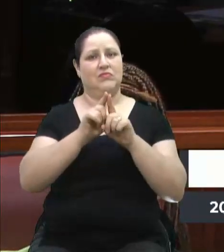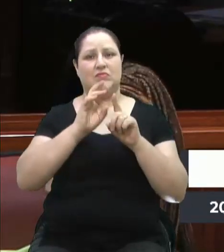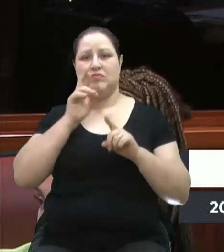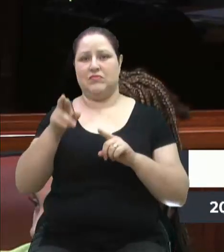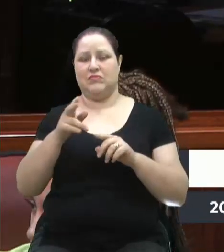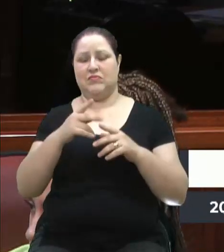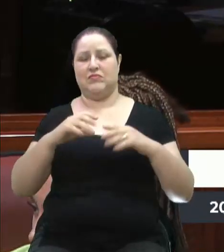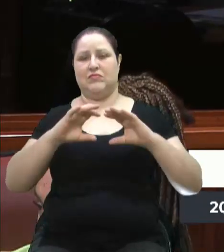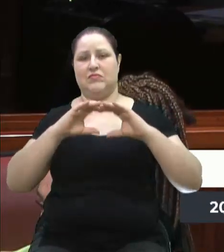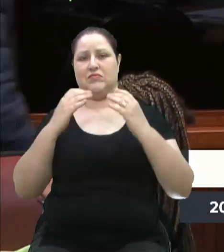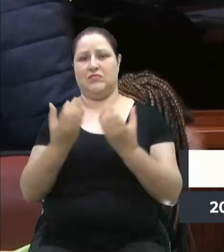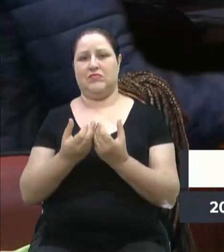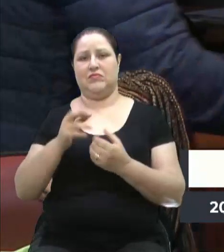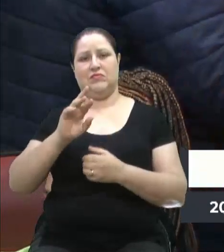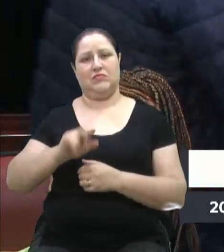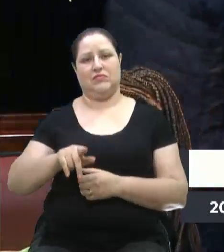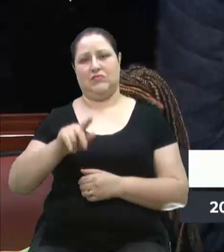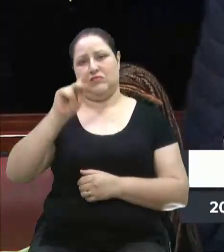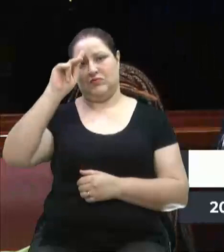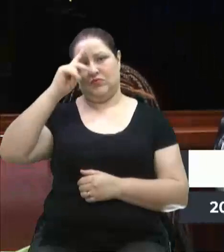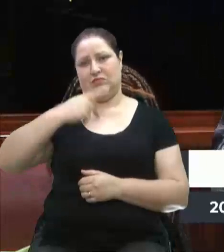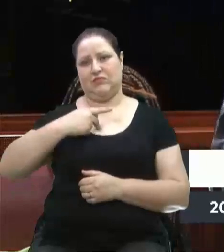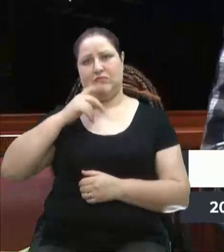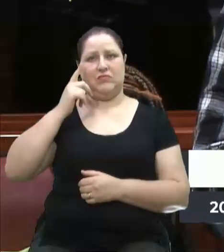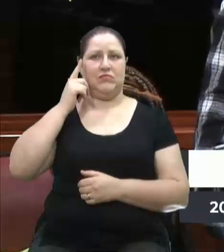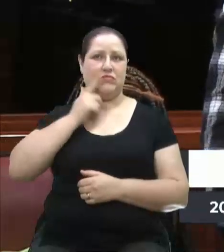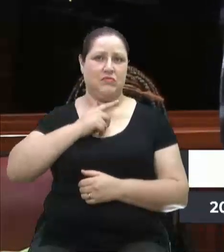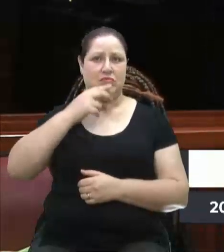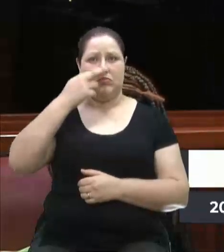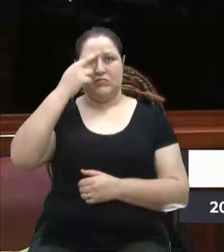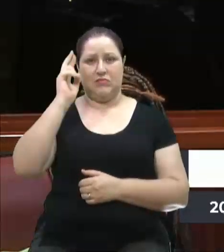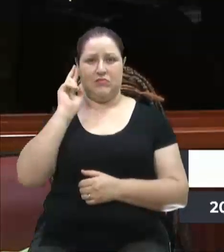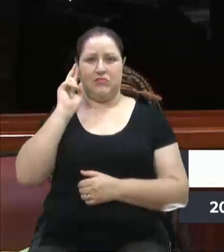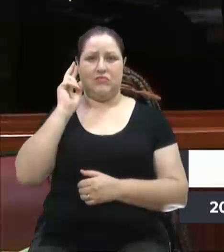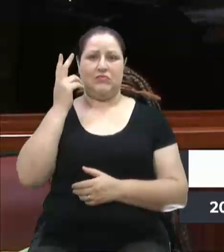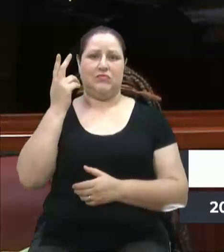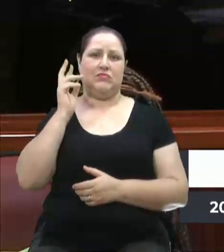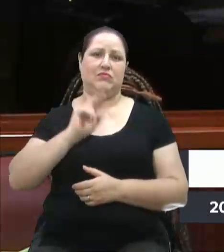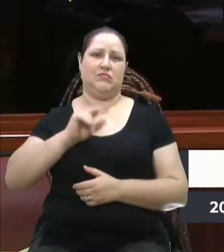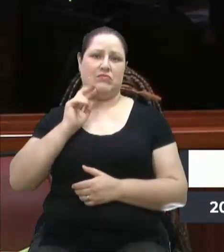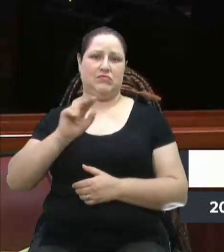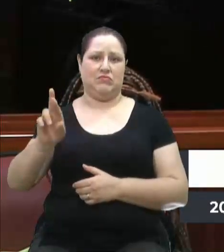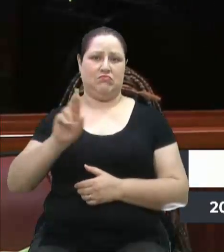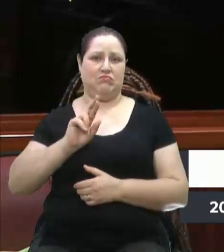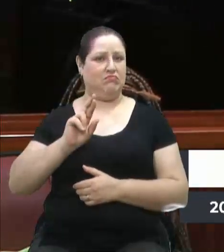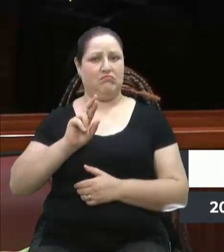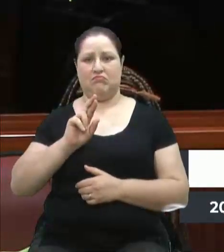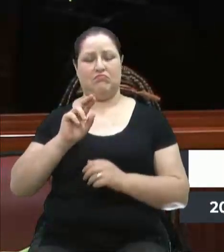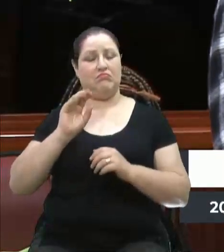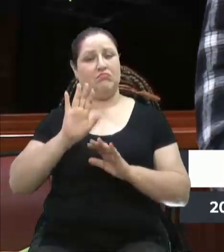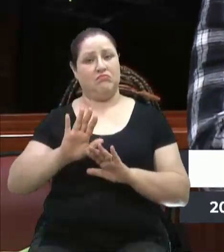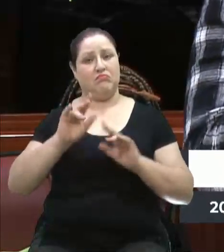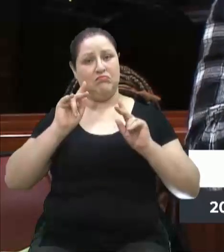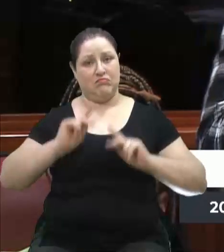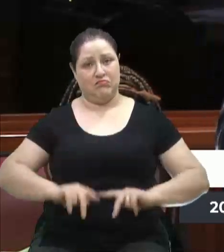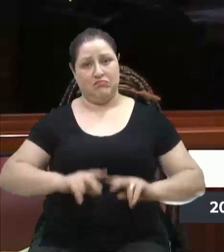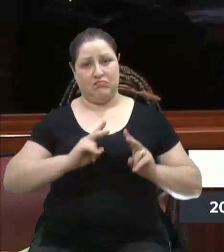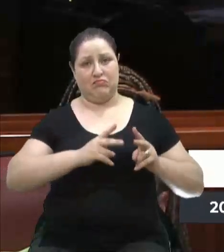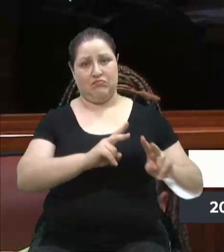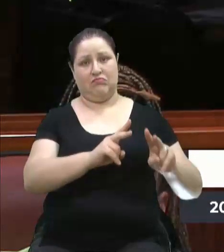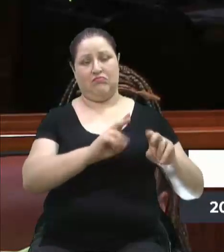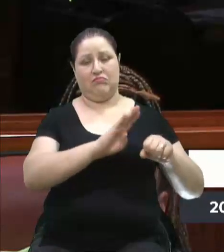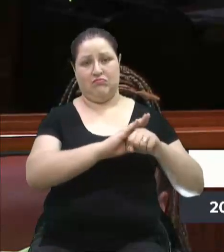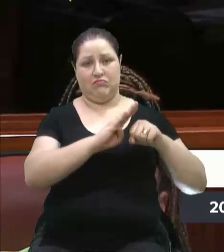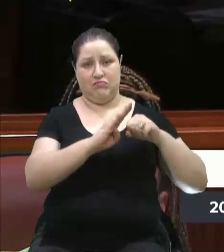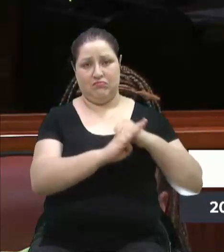As respostas não são para o vereador Lucas, para o vereador Renato, vereador Rafael. É para quem vai seguir na Vila Ipiranga, no Fátima, no Planalto